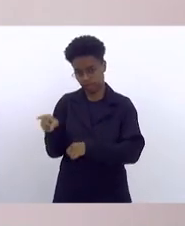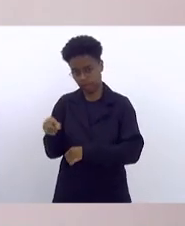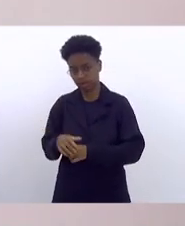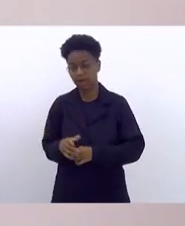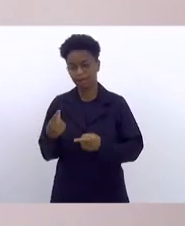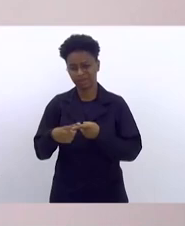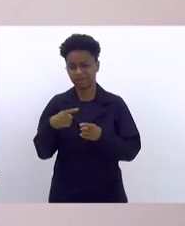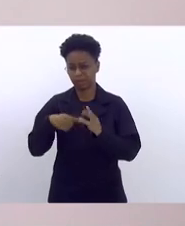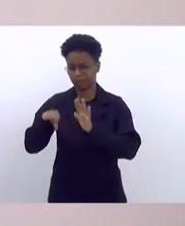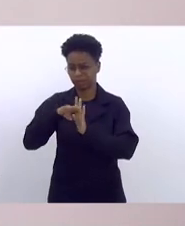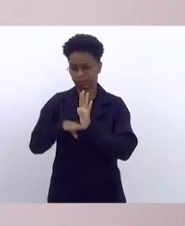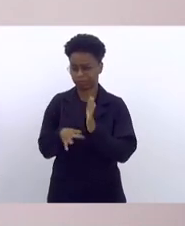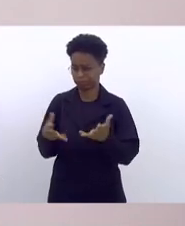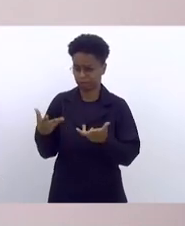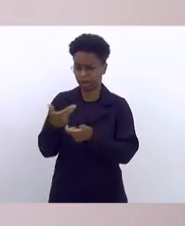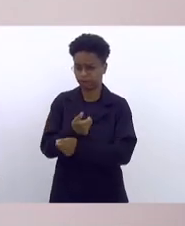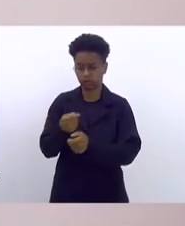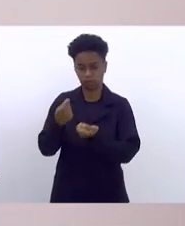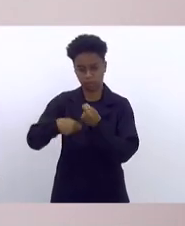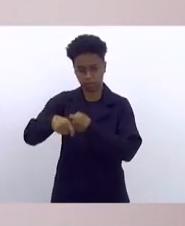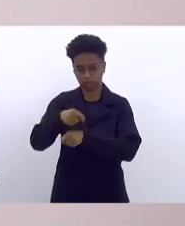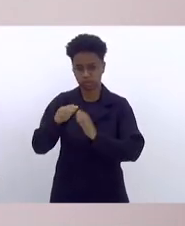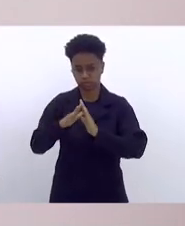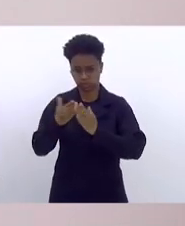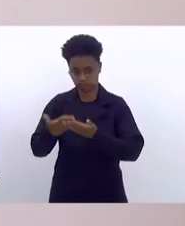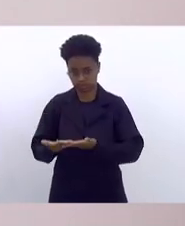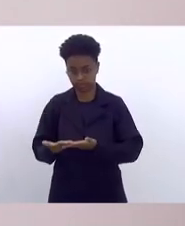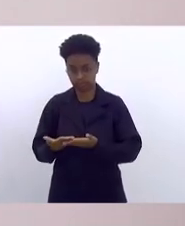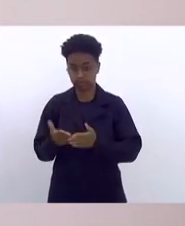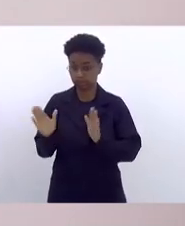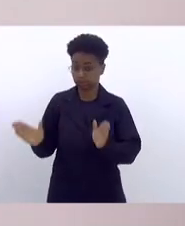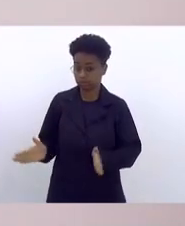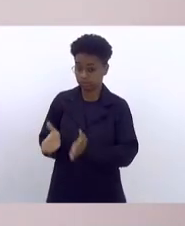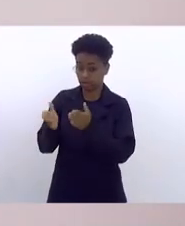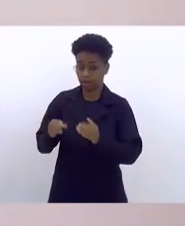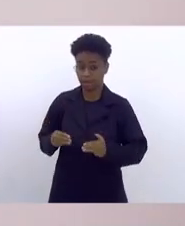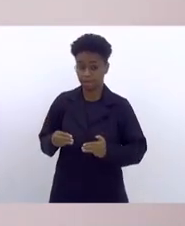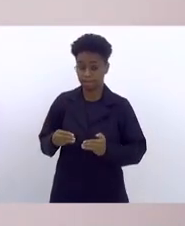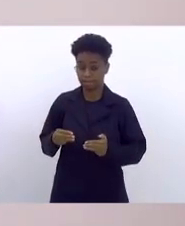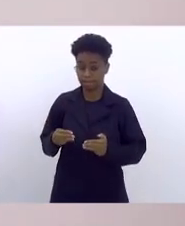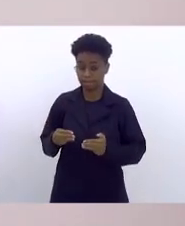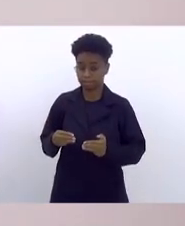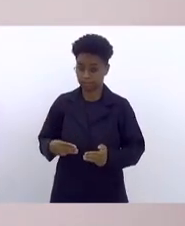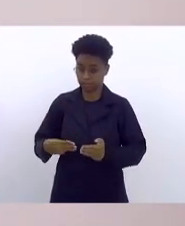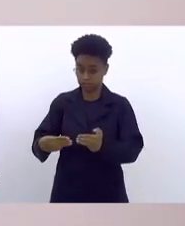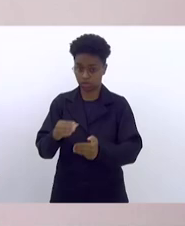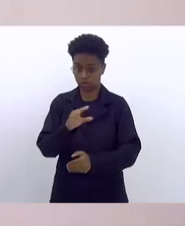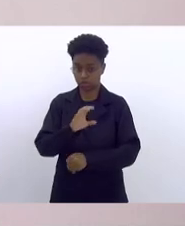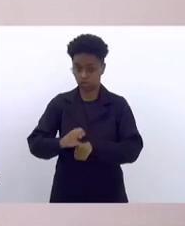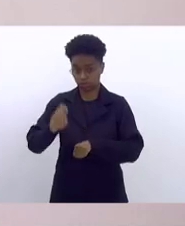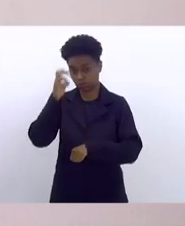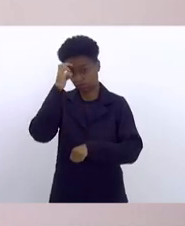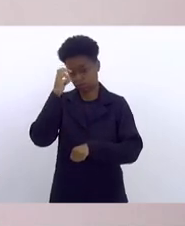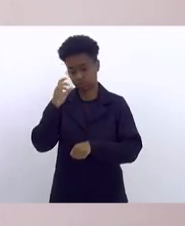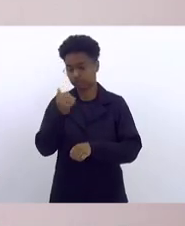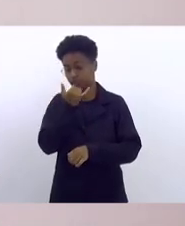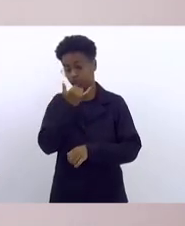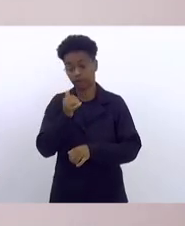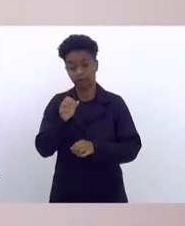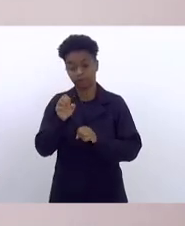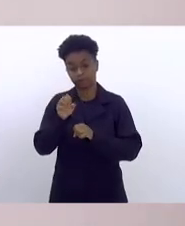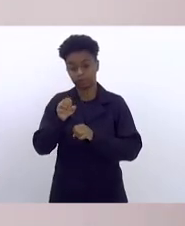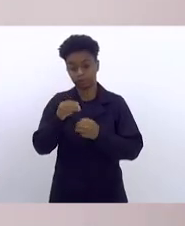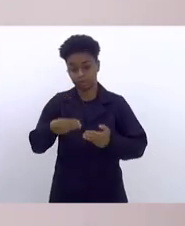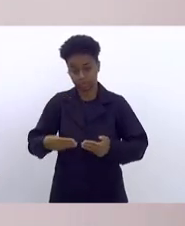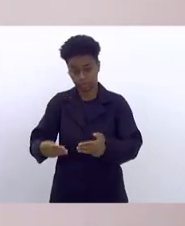um programa muito bom de mediação escolar que é promovido pelo próprio Ministério da Cultura da Educação perdão então o